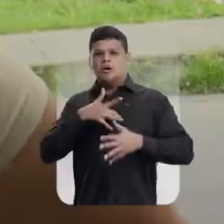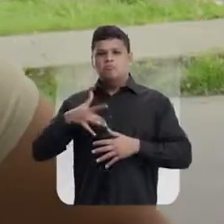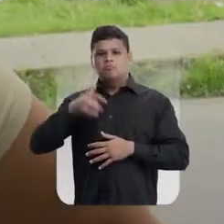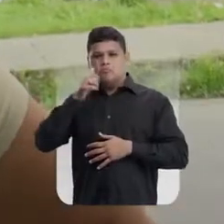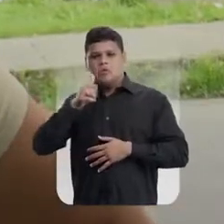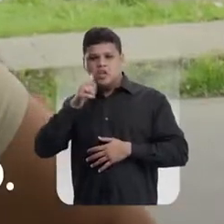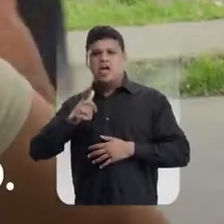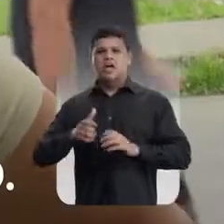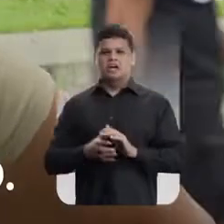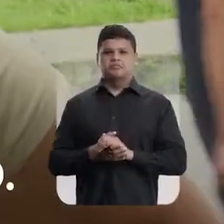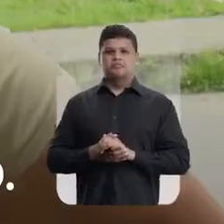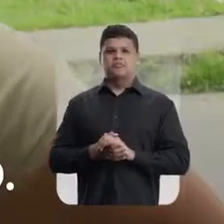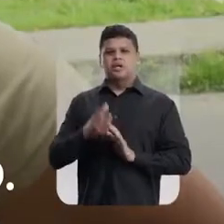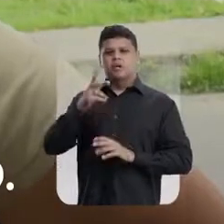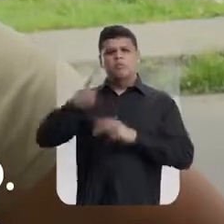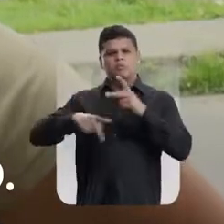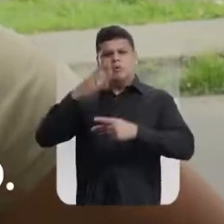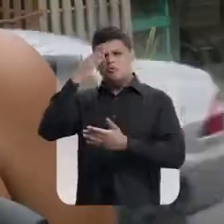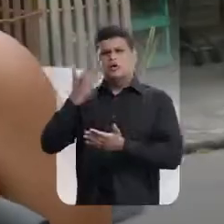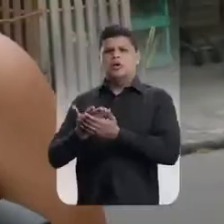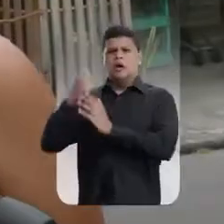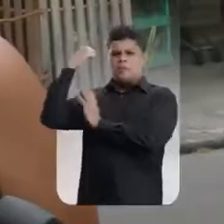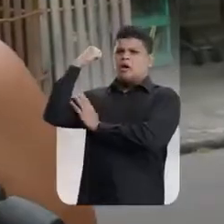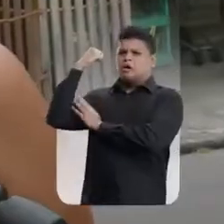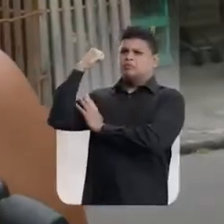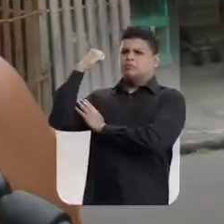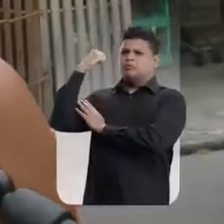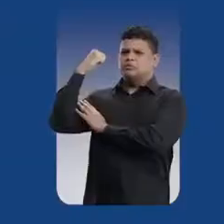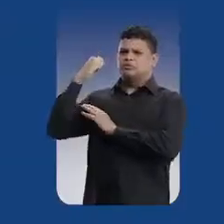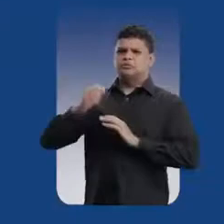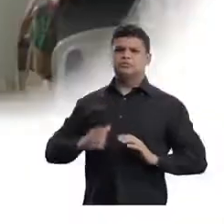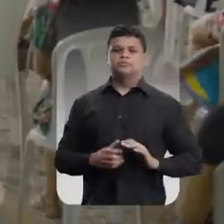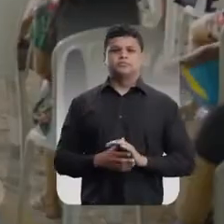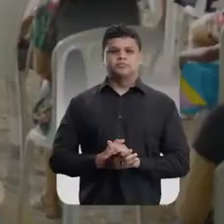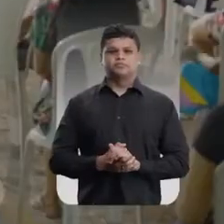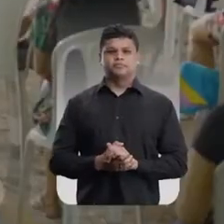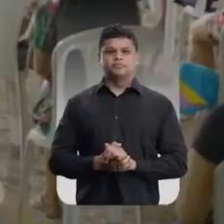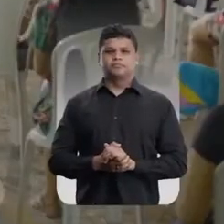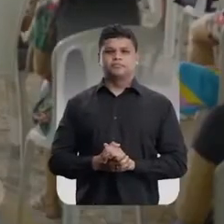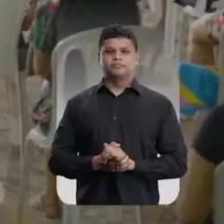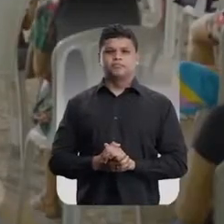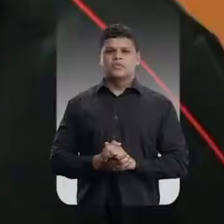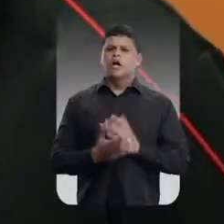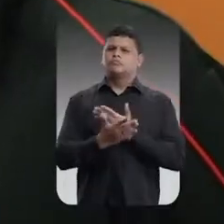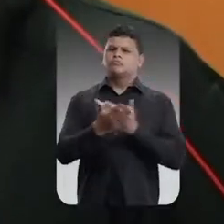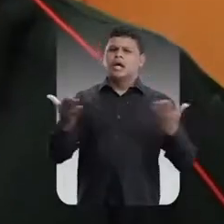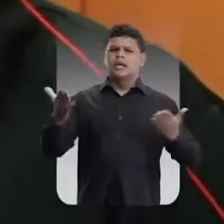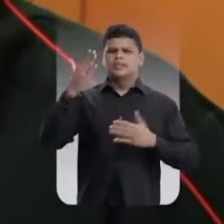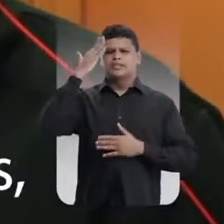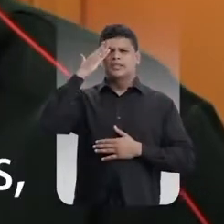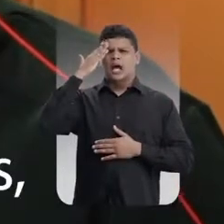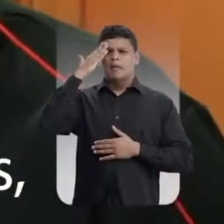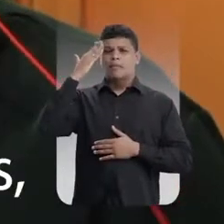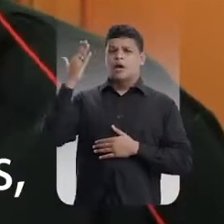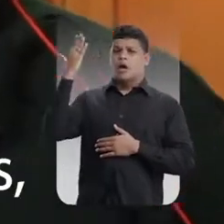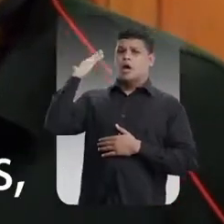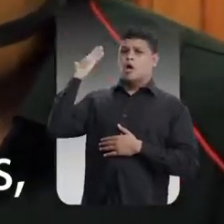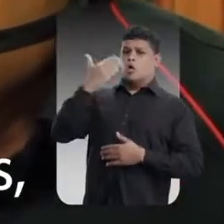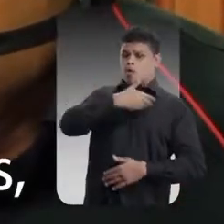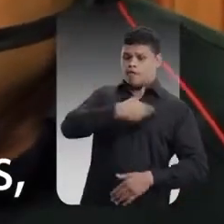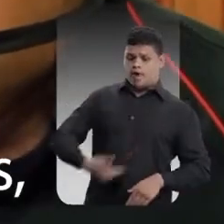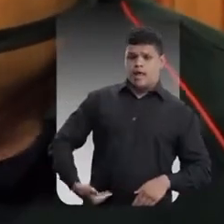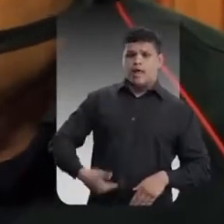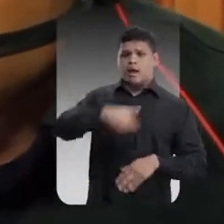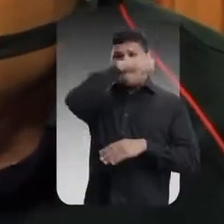a confiança que o servidor tem no amazonino. Isso faz toda a diferença. Todo mundo sabe, quando eu passo